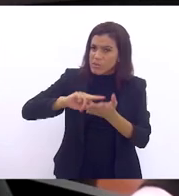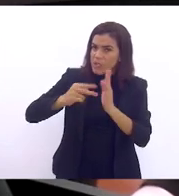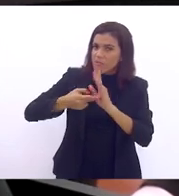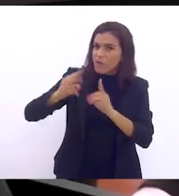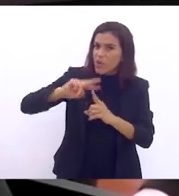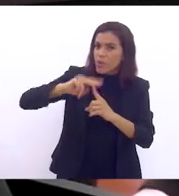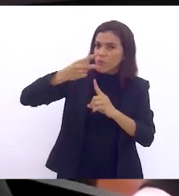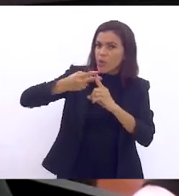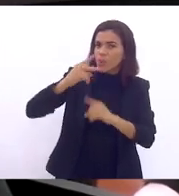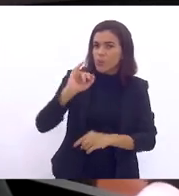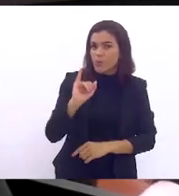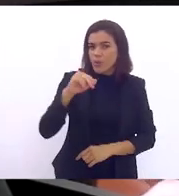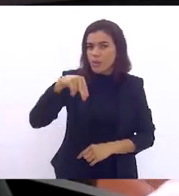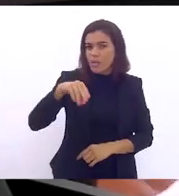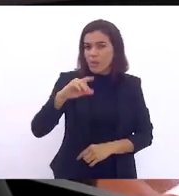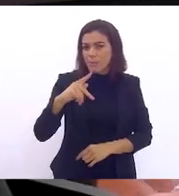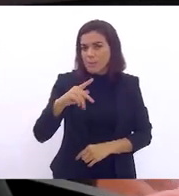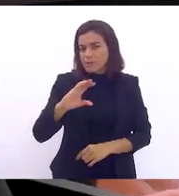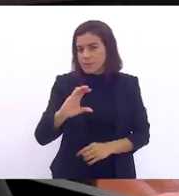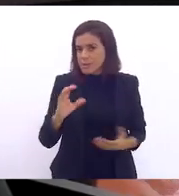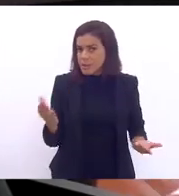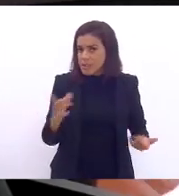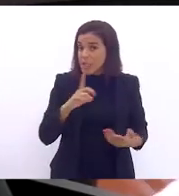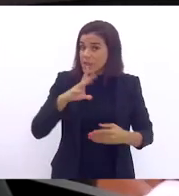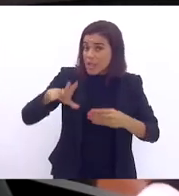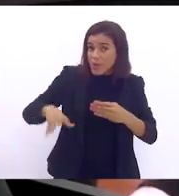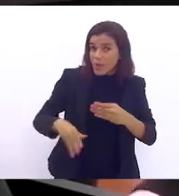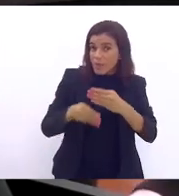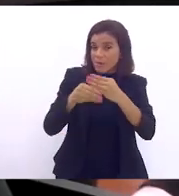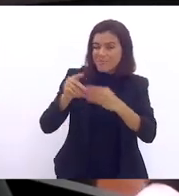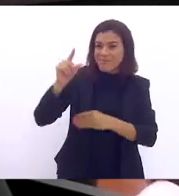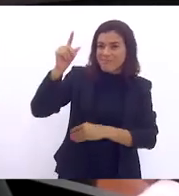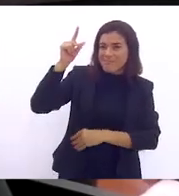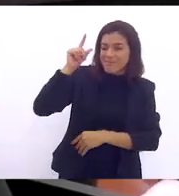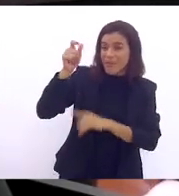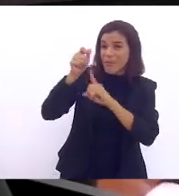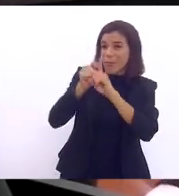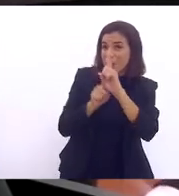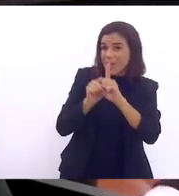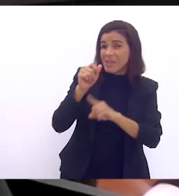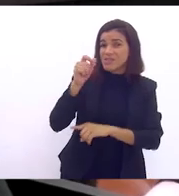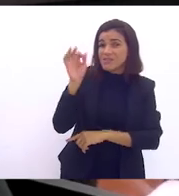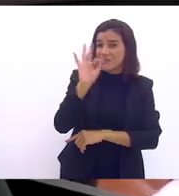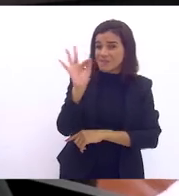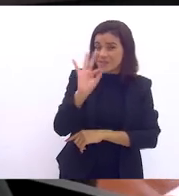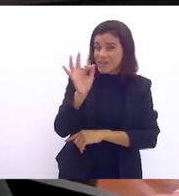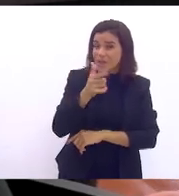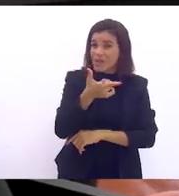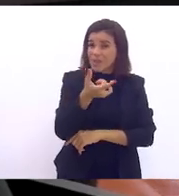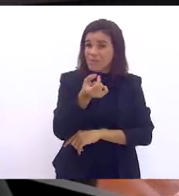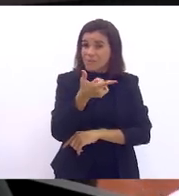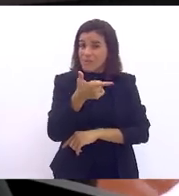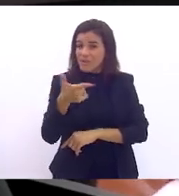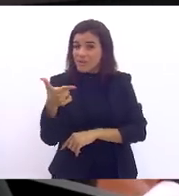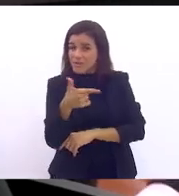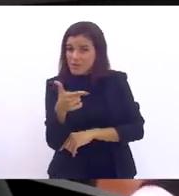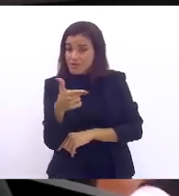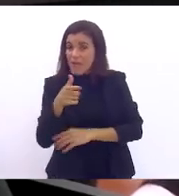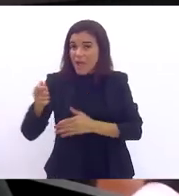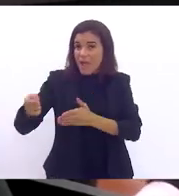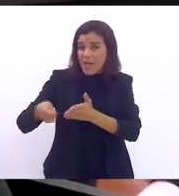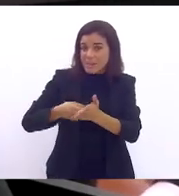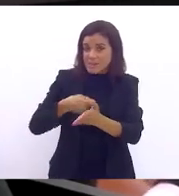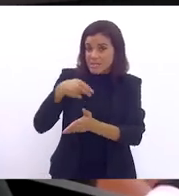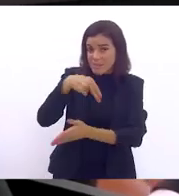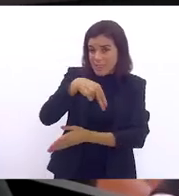do inpc e isso porque tem um aditivo lá de fevereiro de 2022 onde foi assinado pela